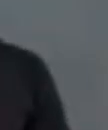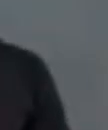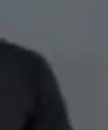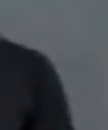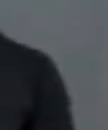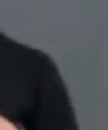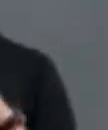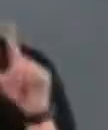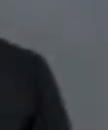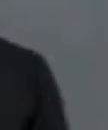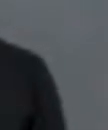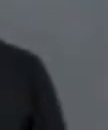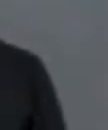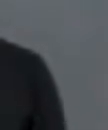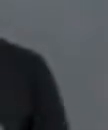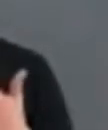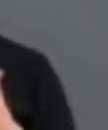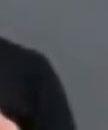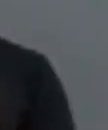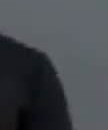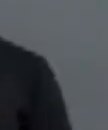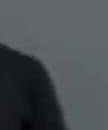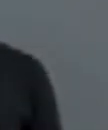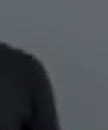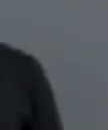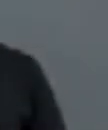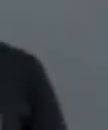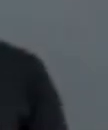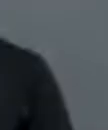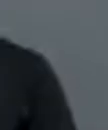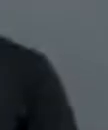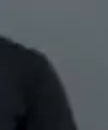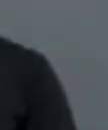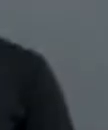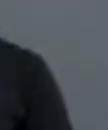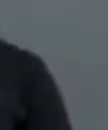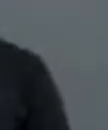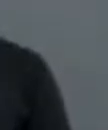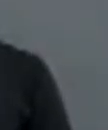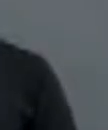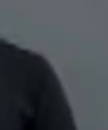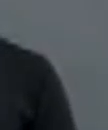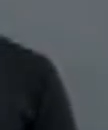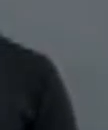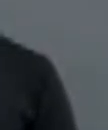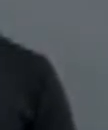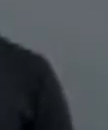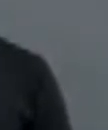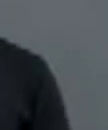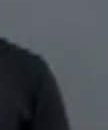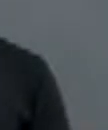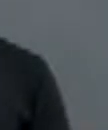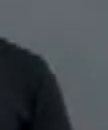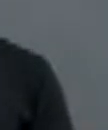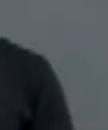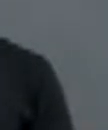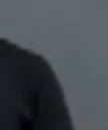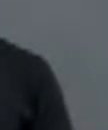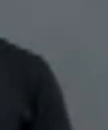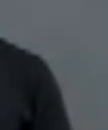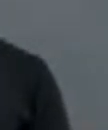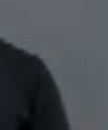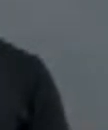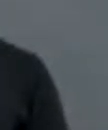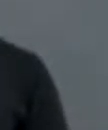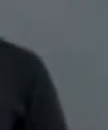6.000 munições por indivíduo. Qual a finalidade? Se